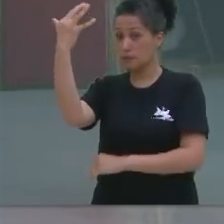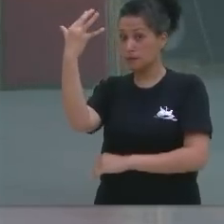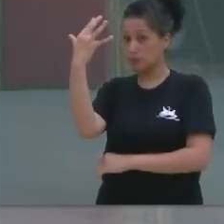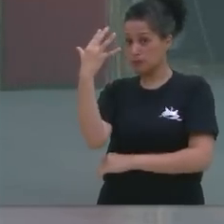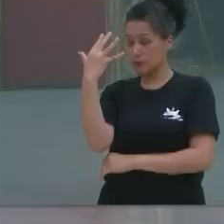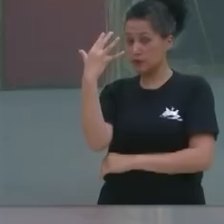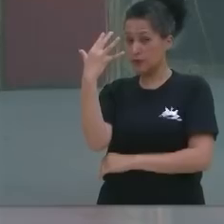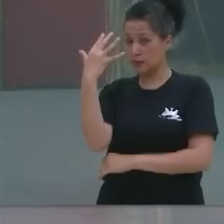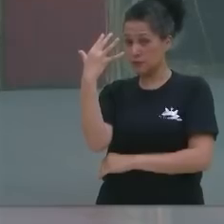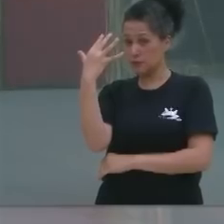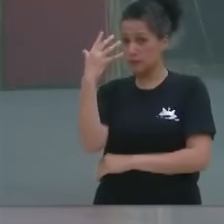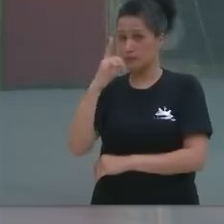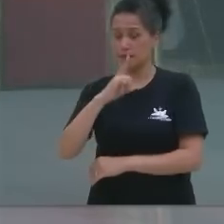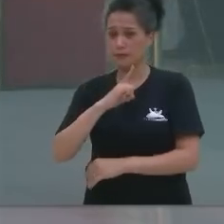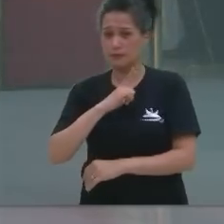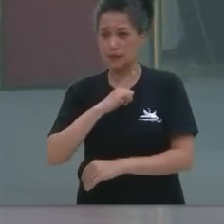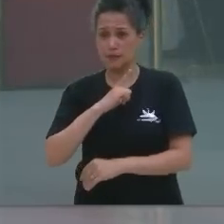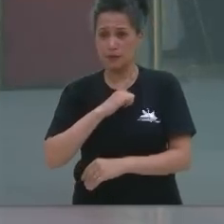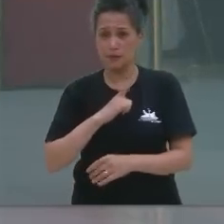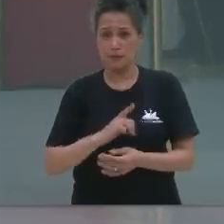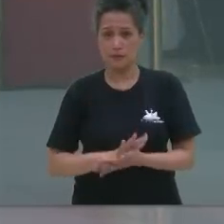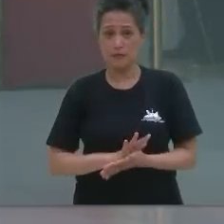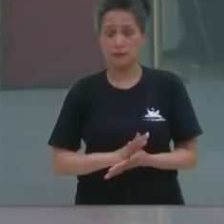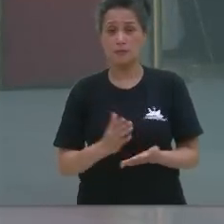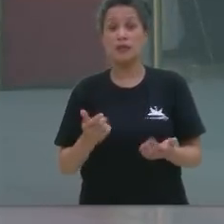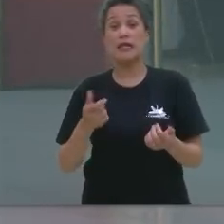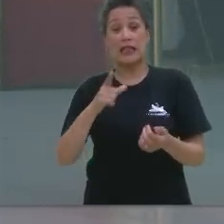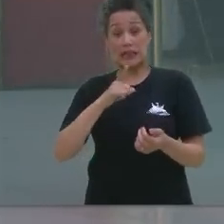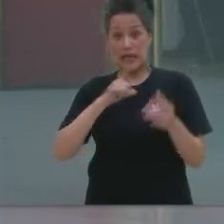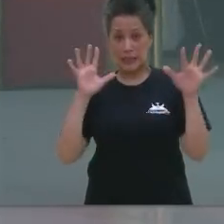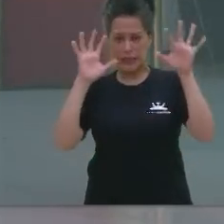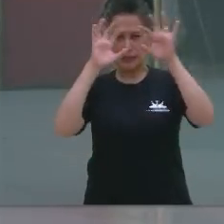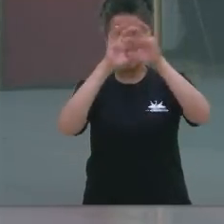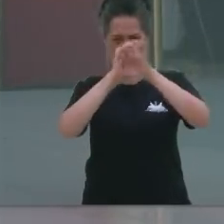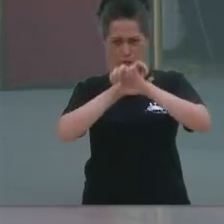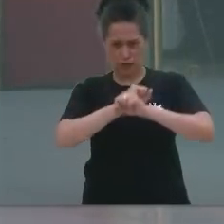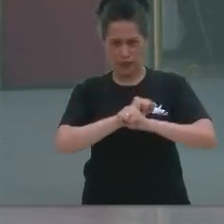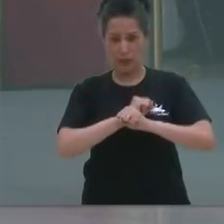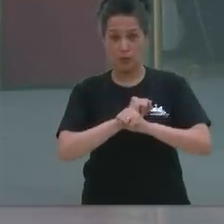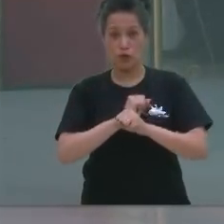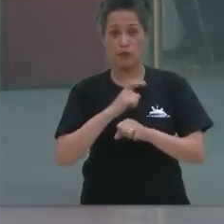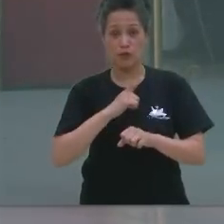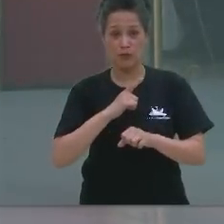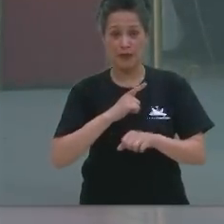que esteja, ainda brilha. Cantemos.